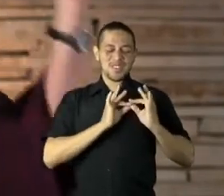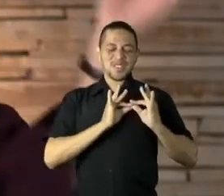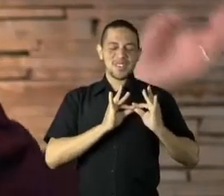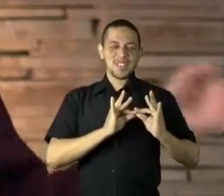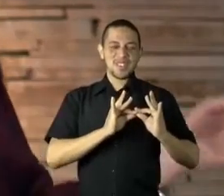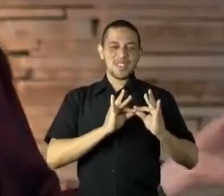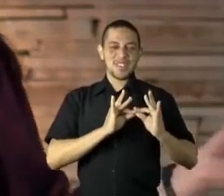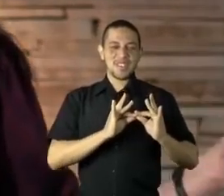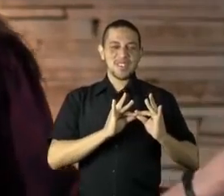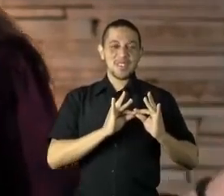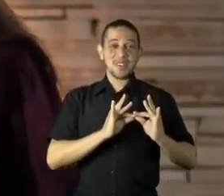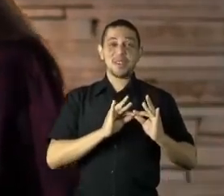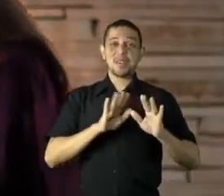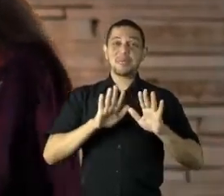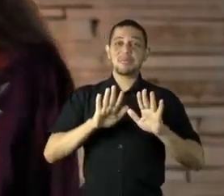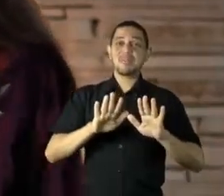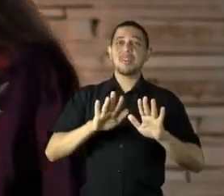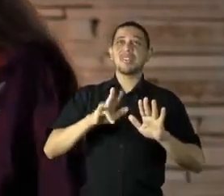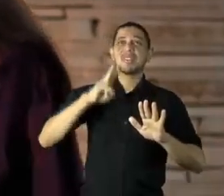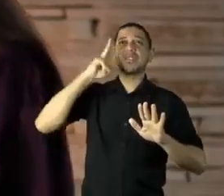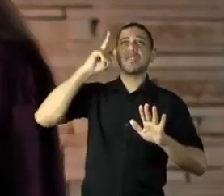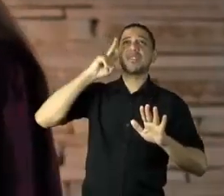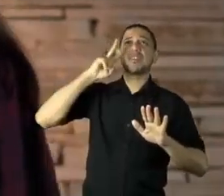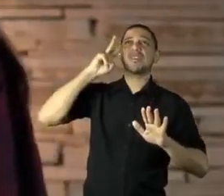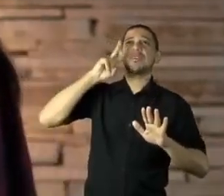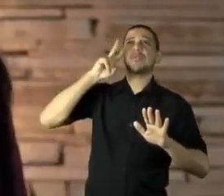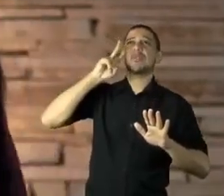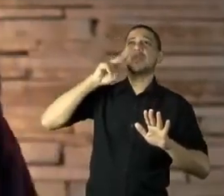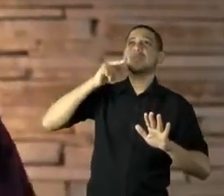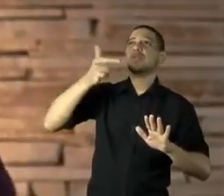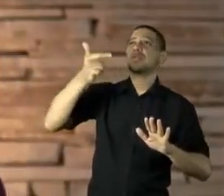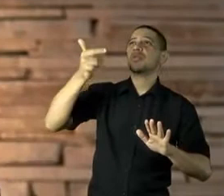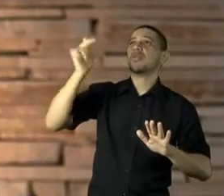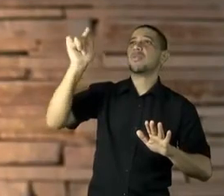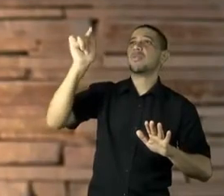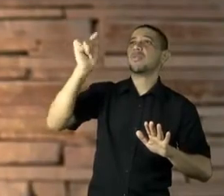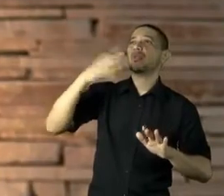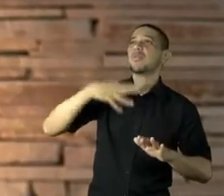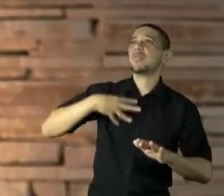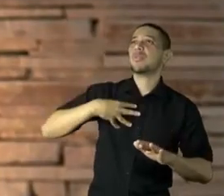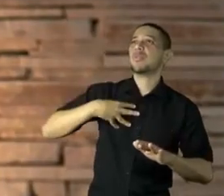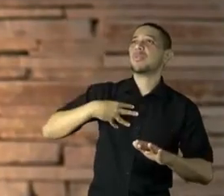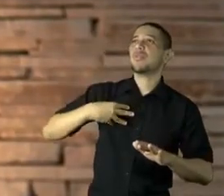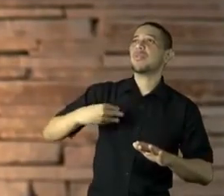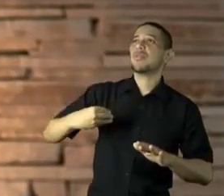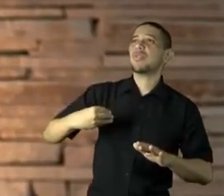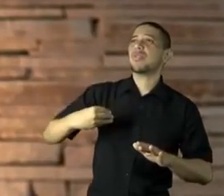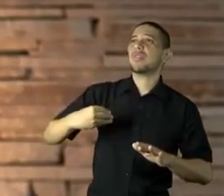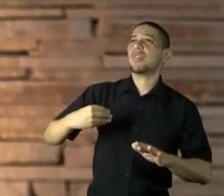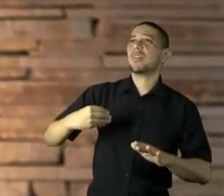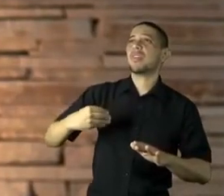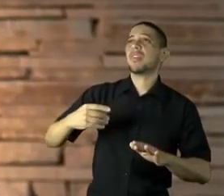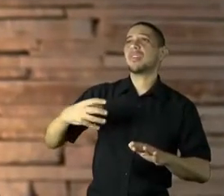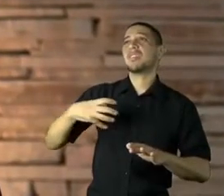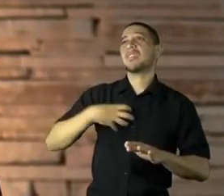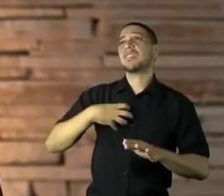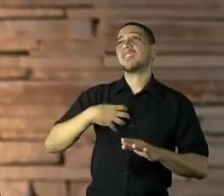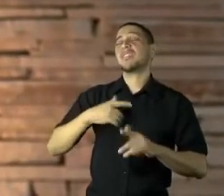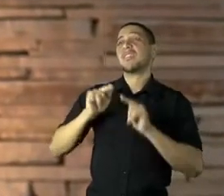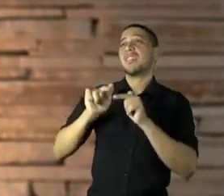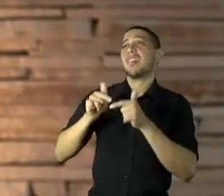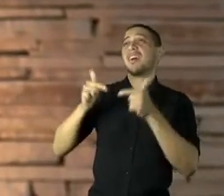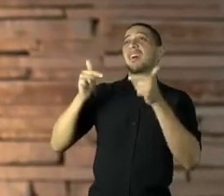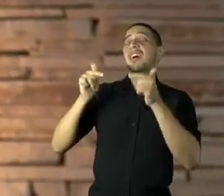ainda me lembro os outros filho não é nem não vou